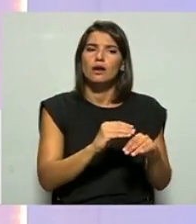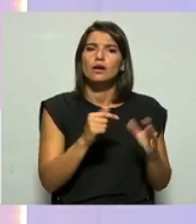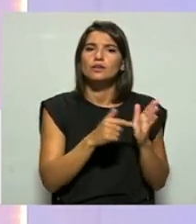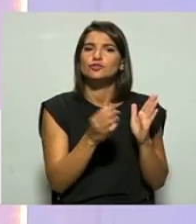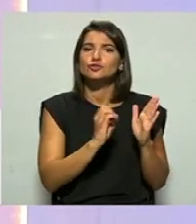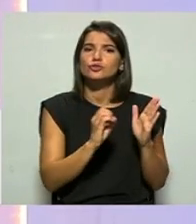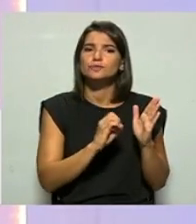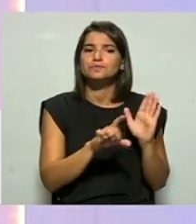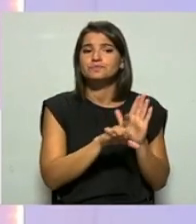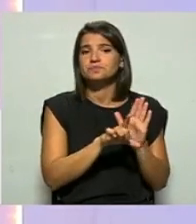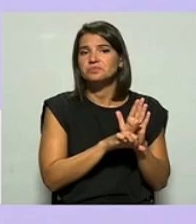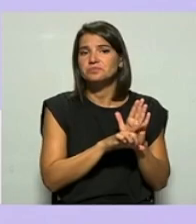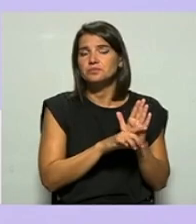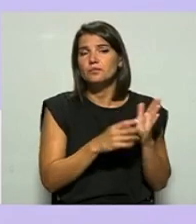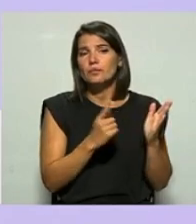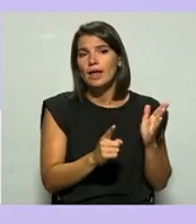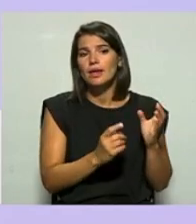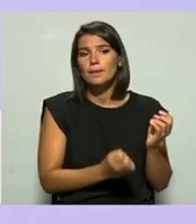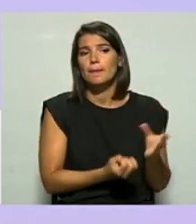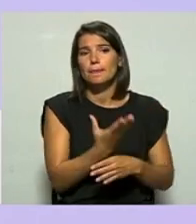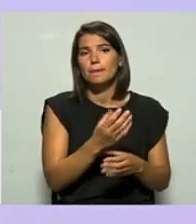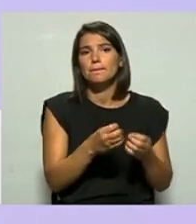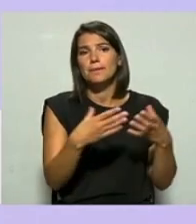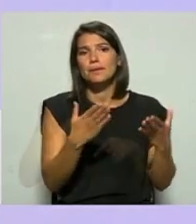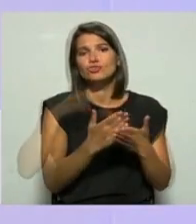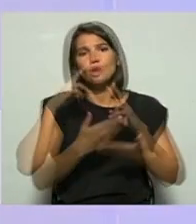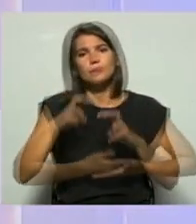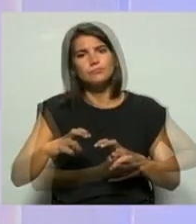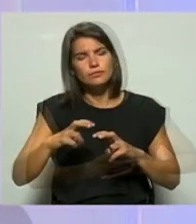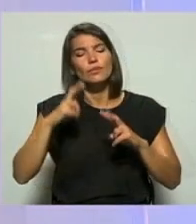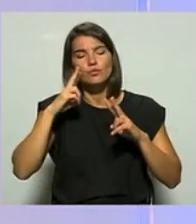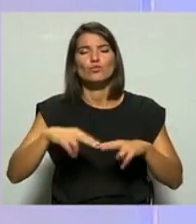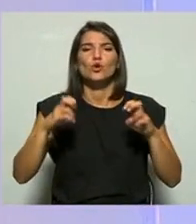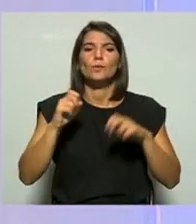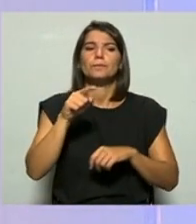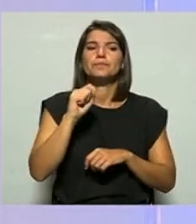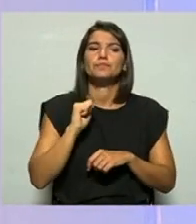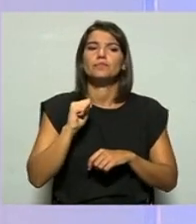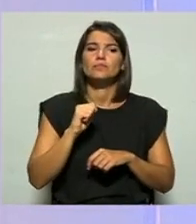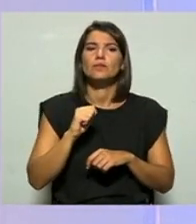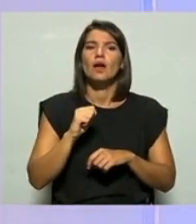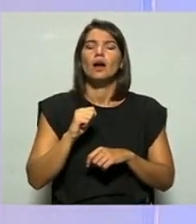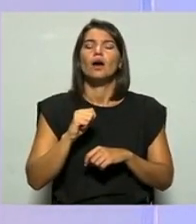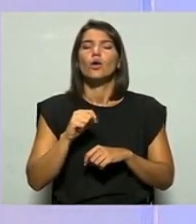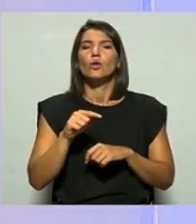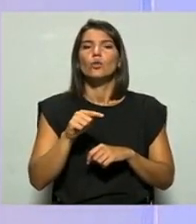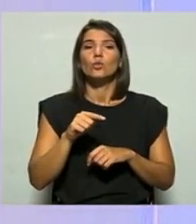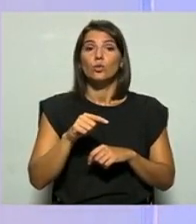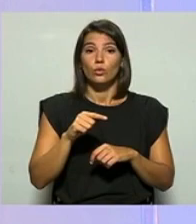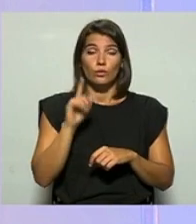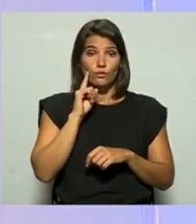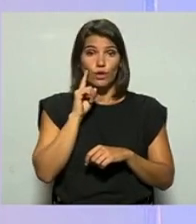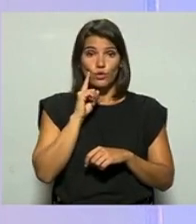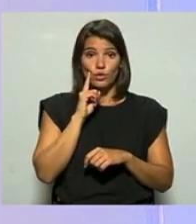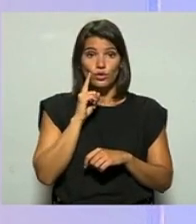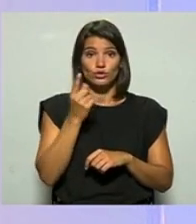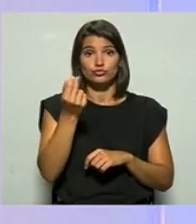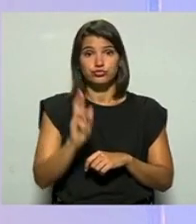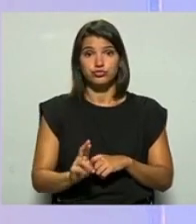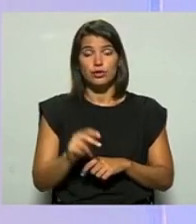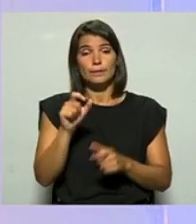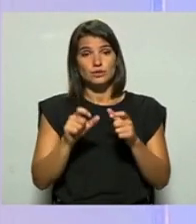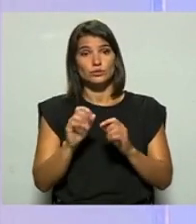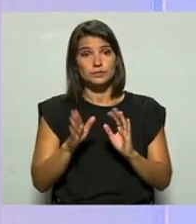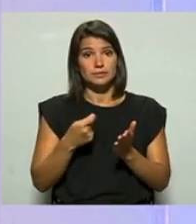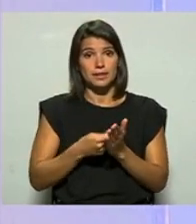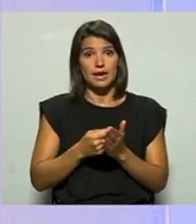dos decretos-leis para fazer a criação de Maio claro sempre chocolate depois de apurado depois de apurado o valor que estamos